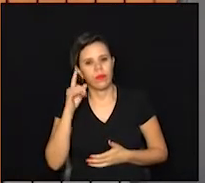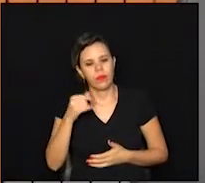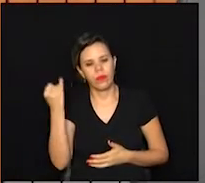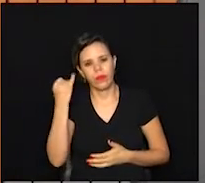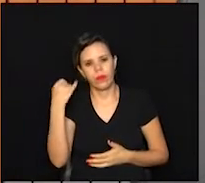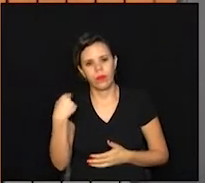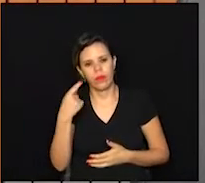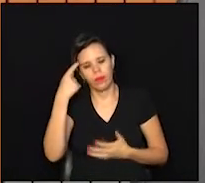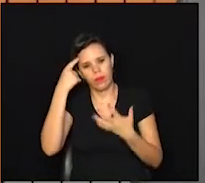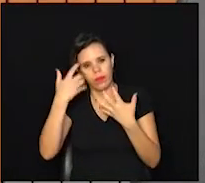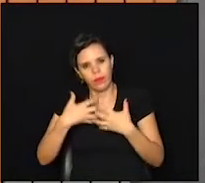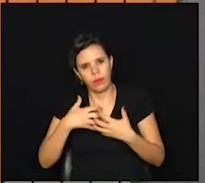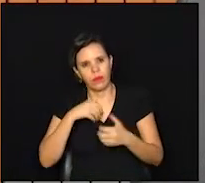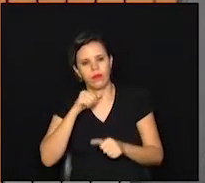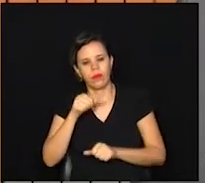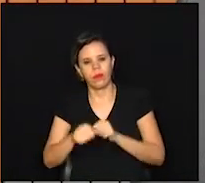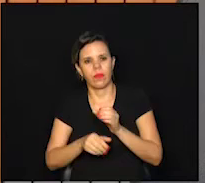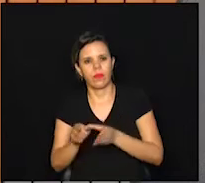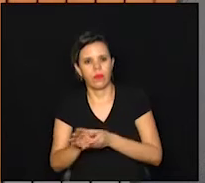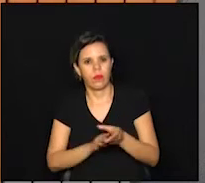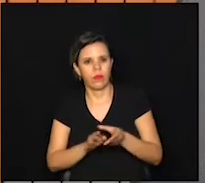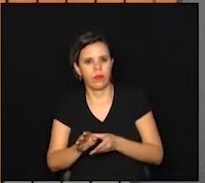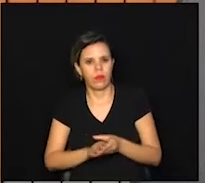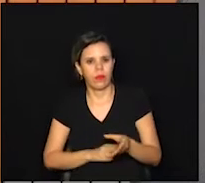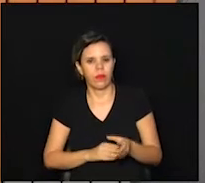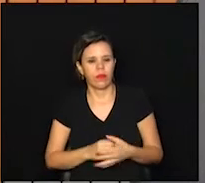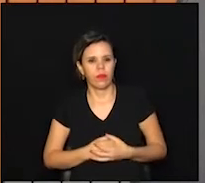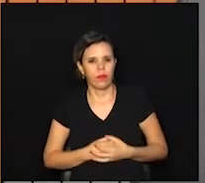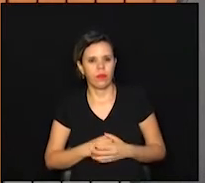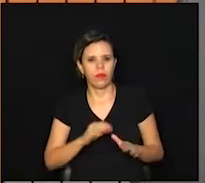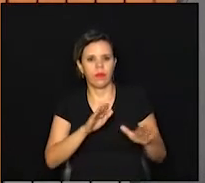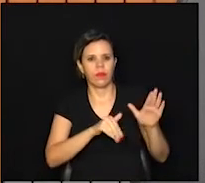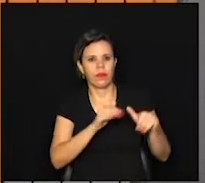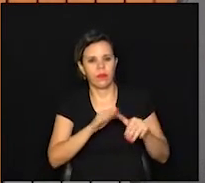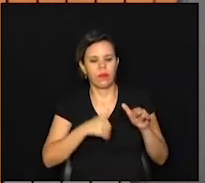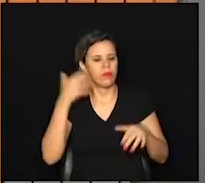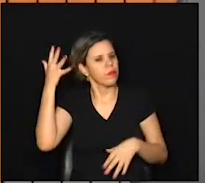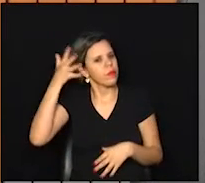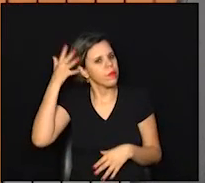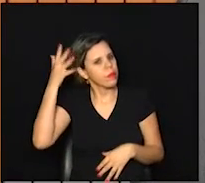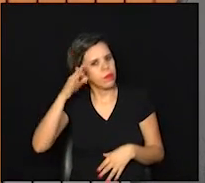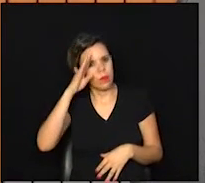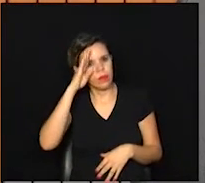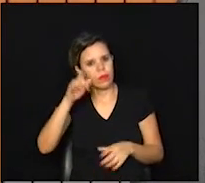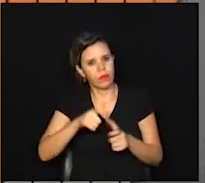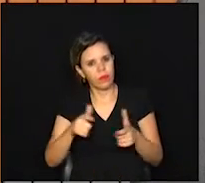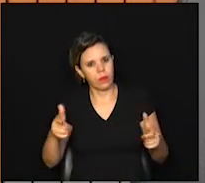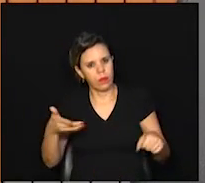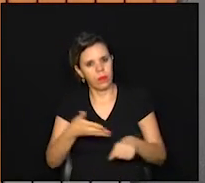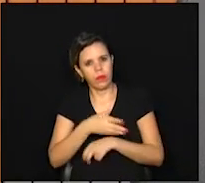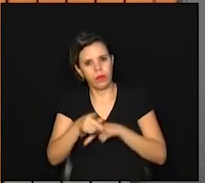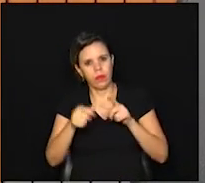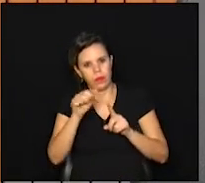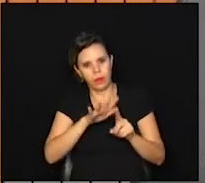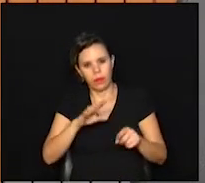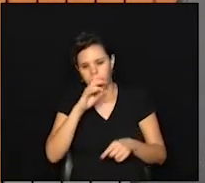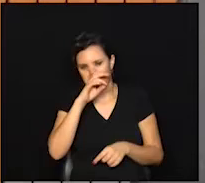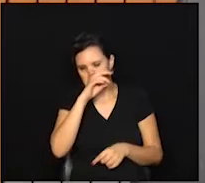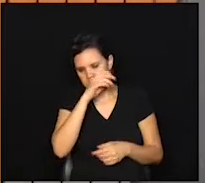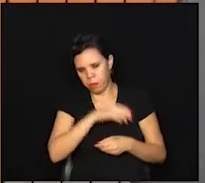gente pensar na renovação do Conselho e a convocatória da conferência, principalmente para a gente ampliar a participação na sociedade civil.